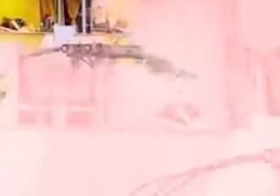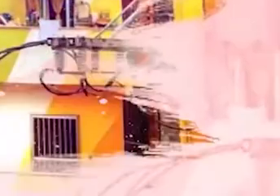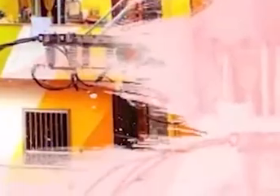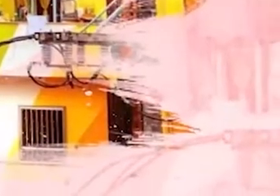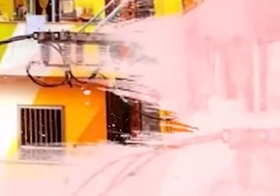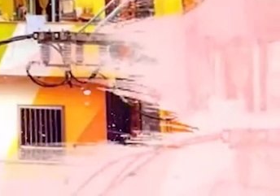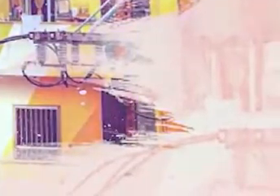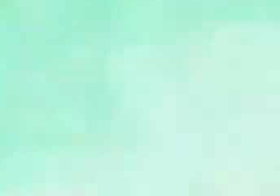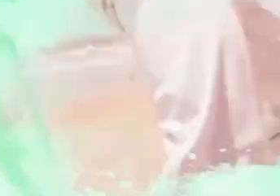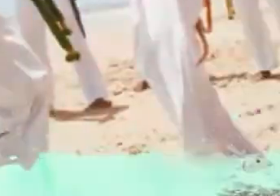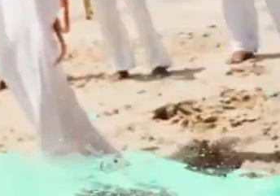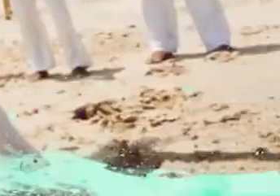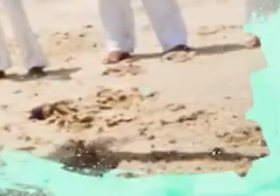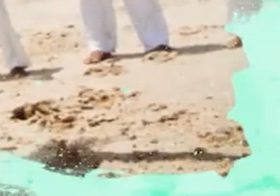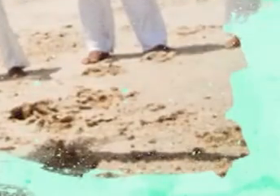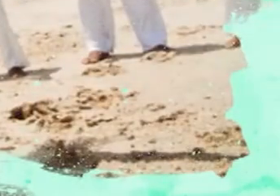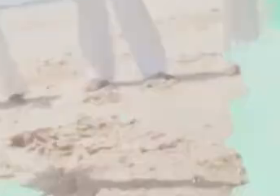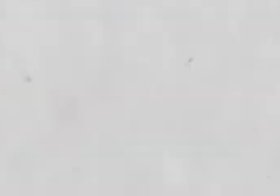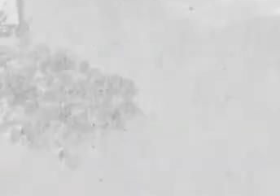o